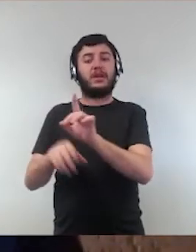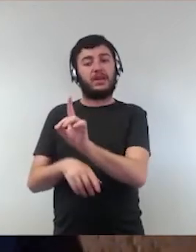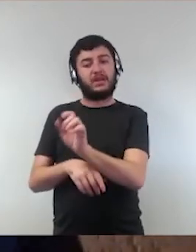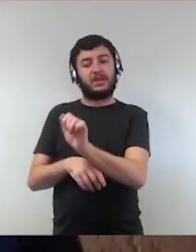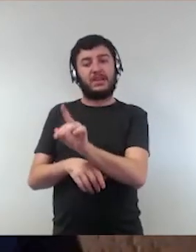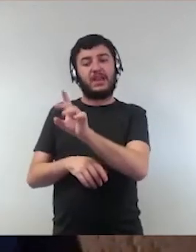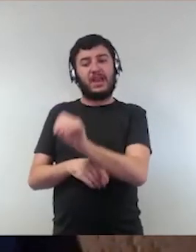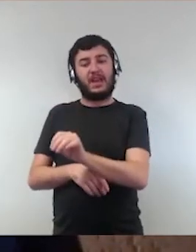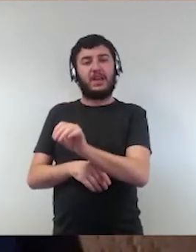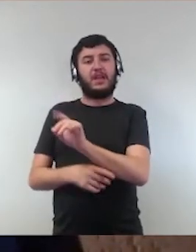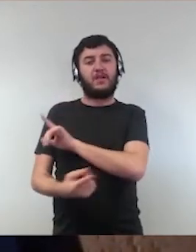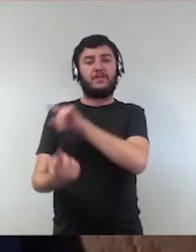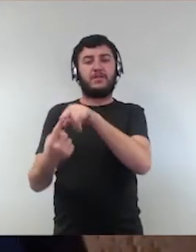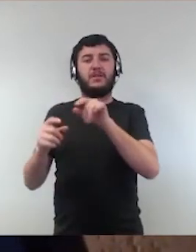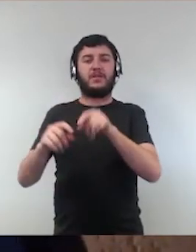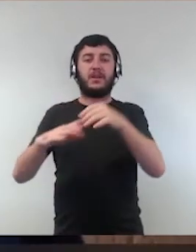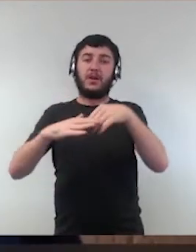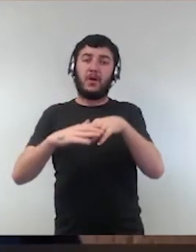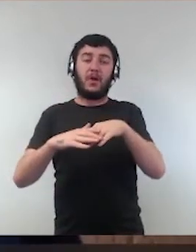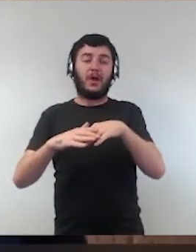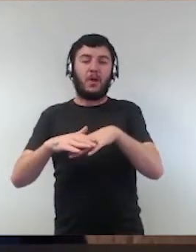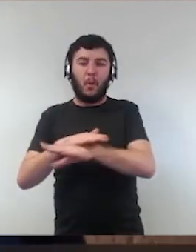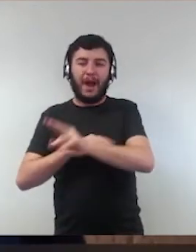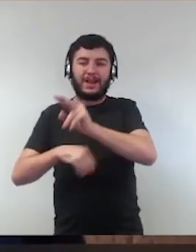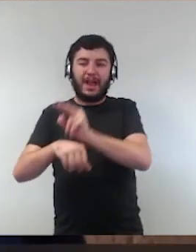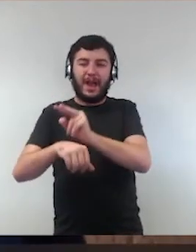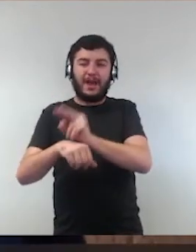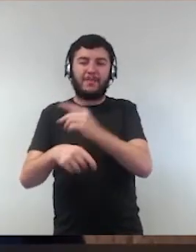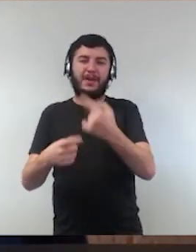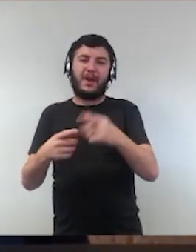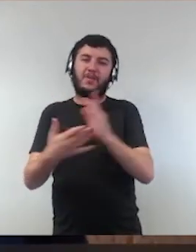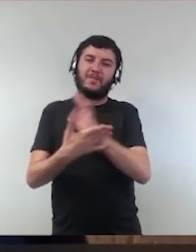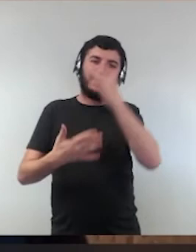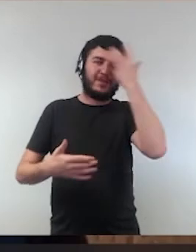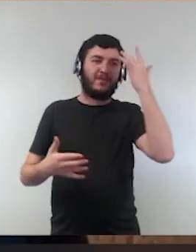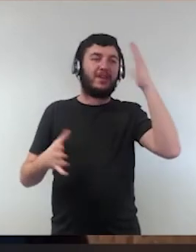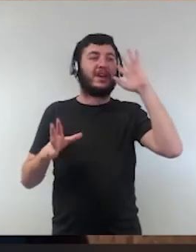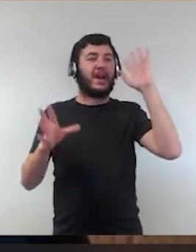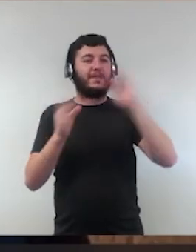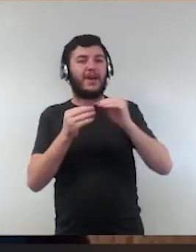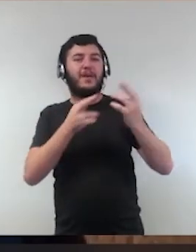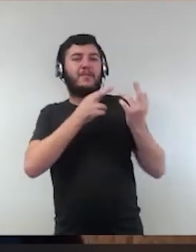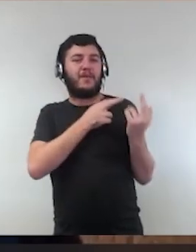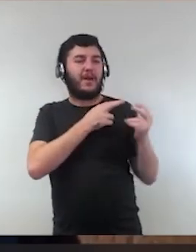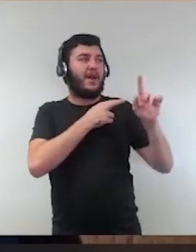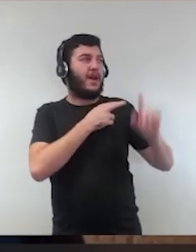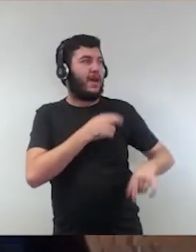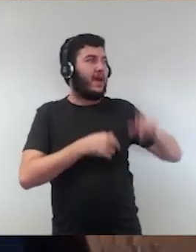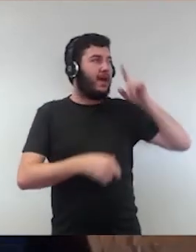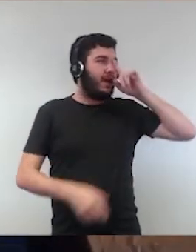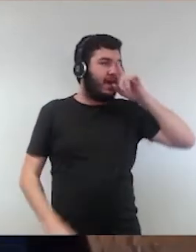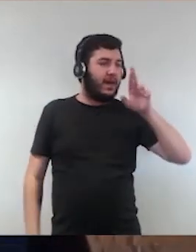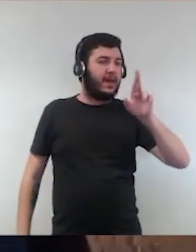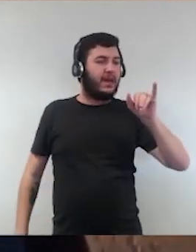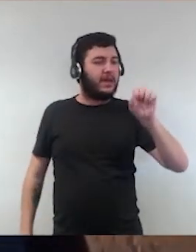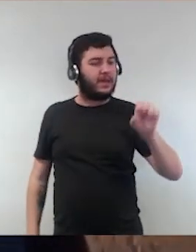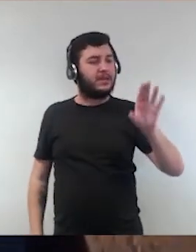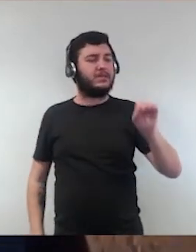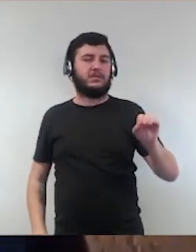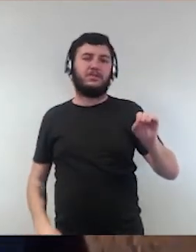porque elas sabem que é uma responsabilidade, que é um risco que elas trazem ao negócio, potencialmente tornando